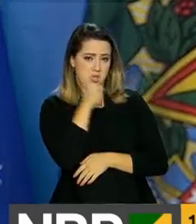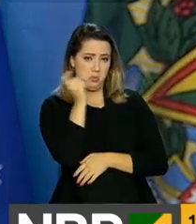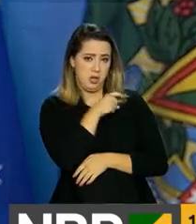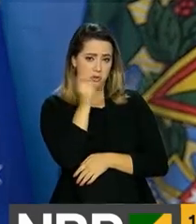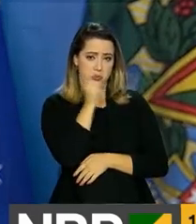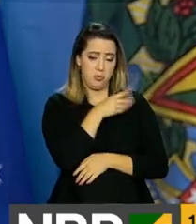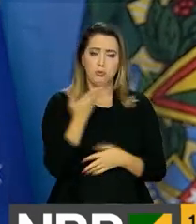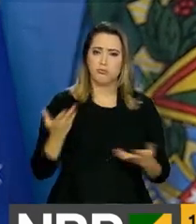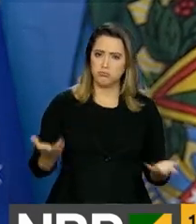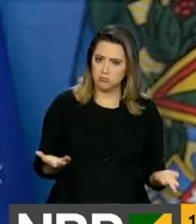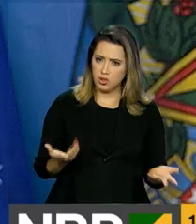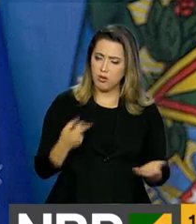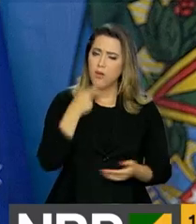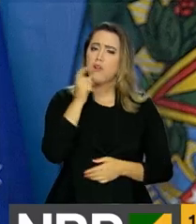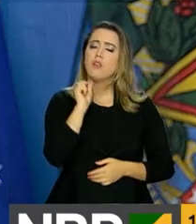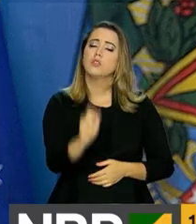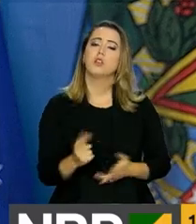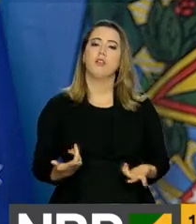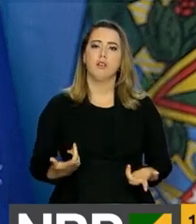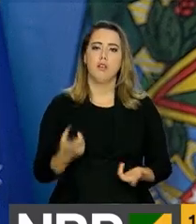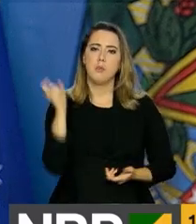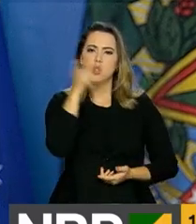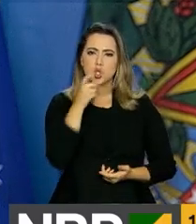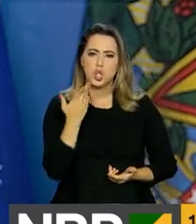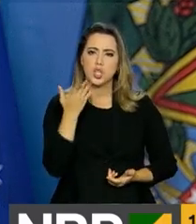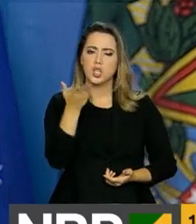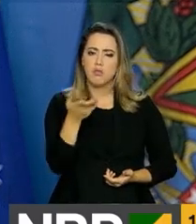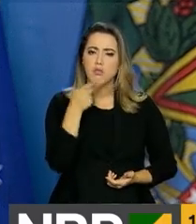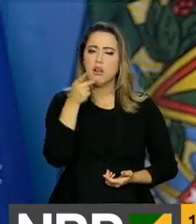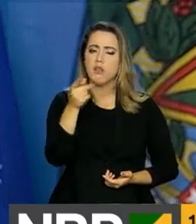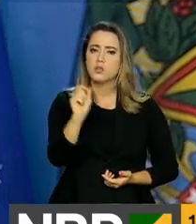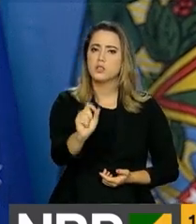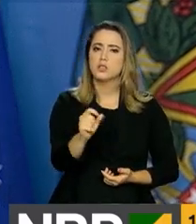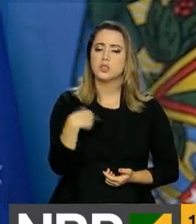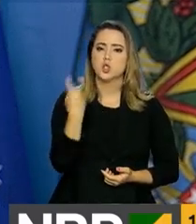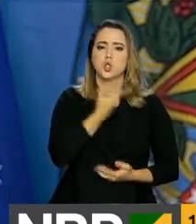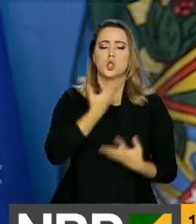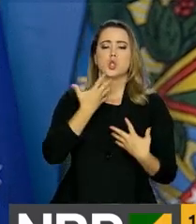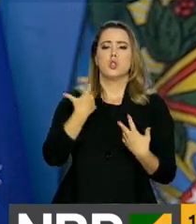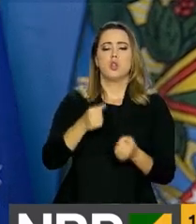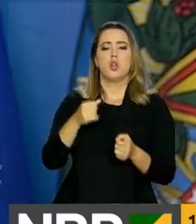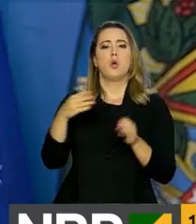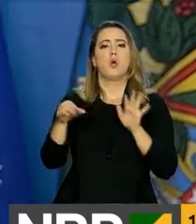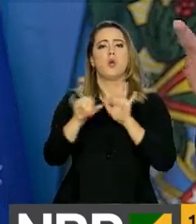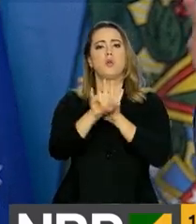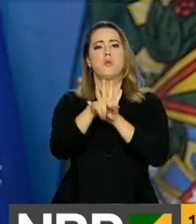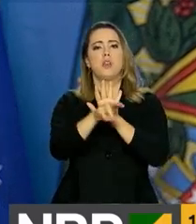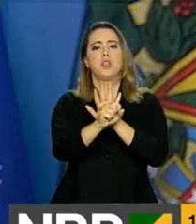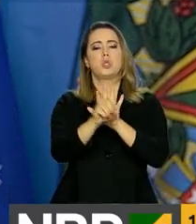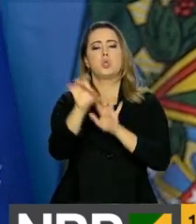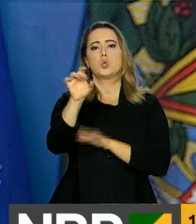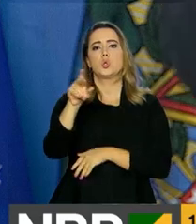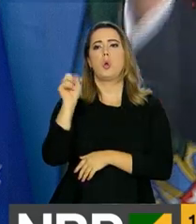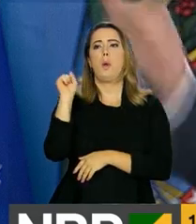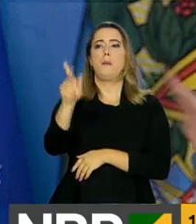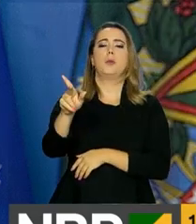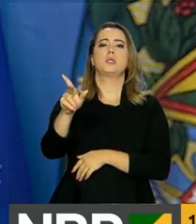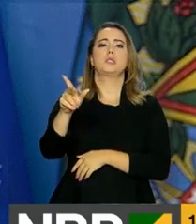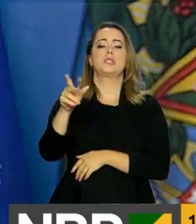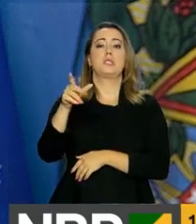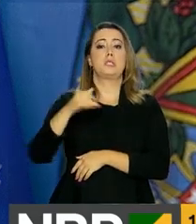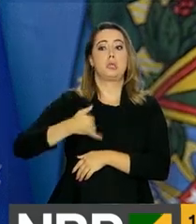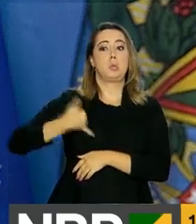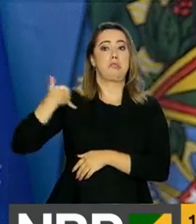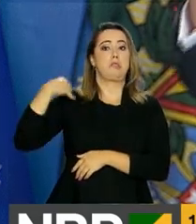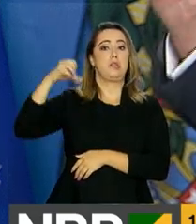o seguinte e assim vamos agora a reforma da previdência pessoas só se aposenta com 95 anos